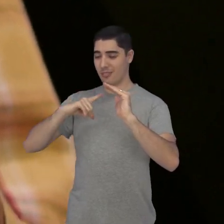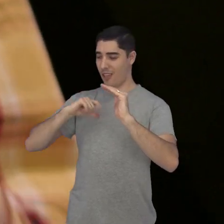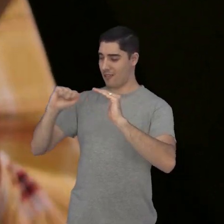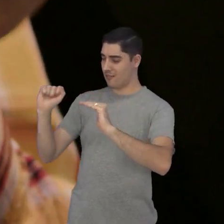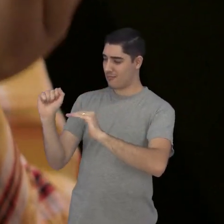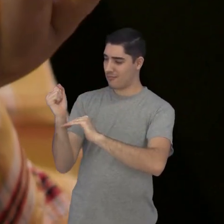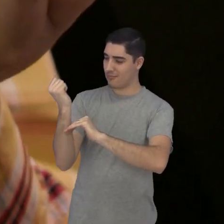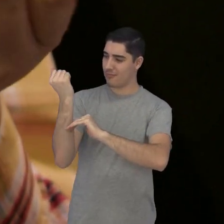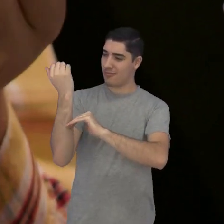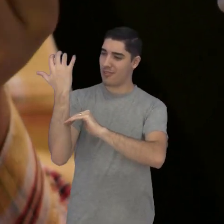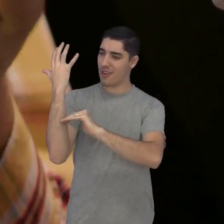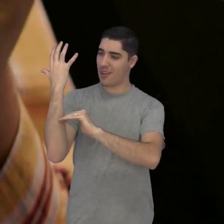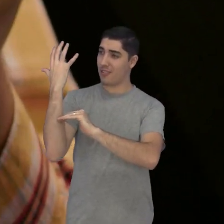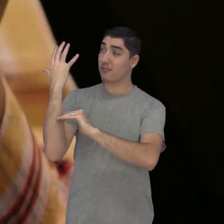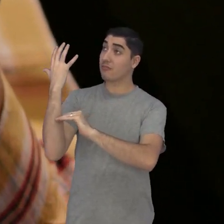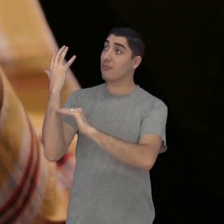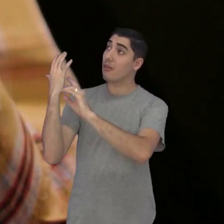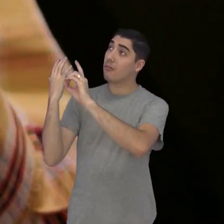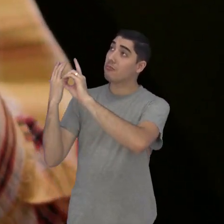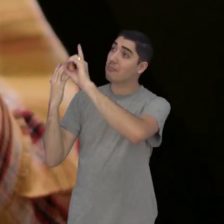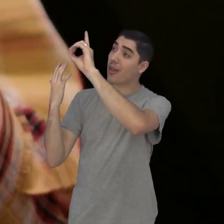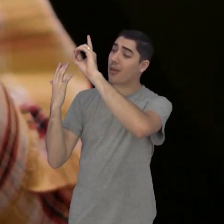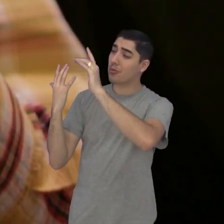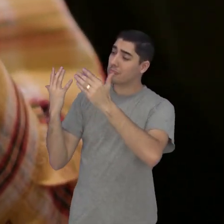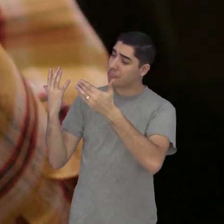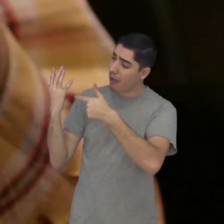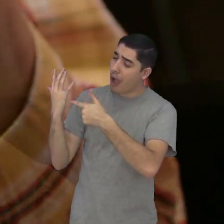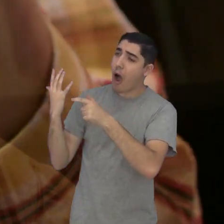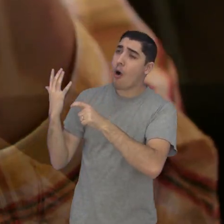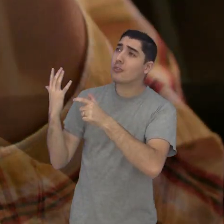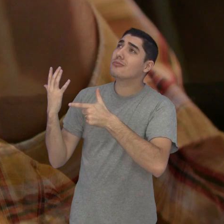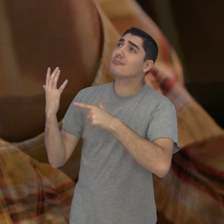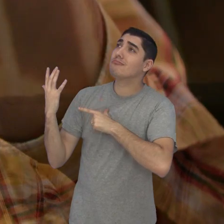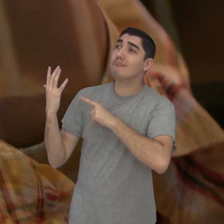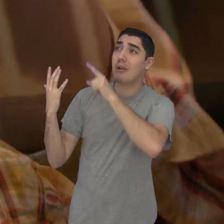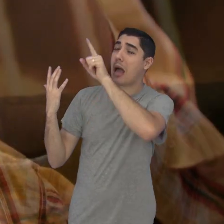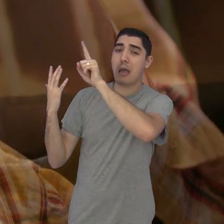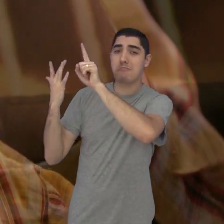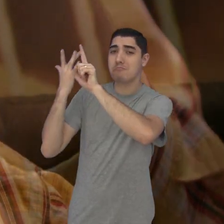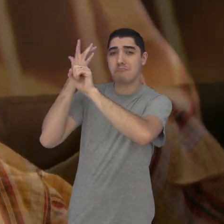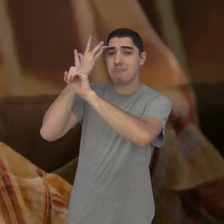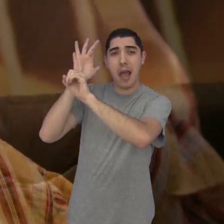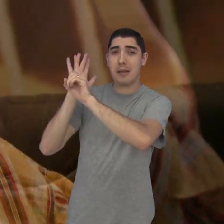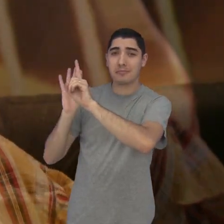de serra, que nem Deus sabe onde está.